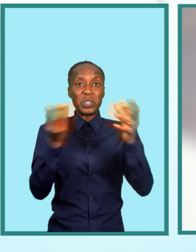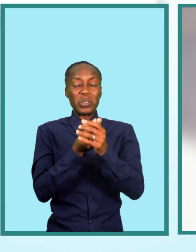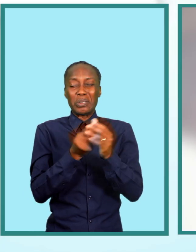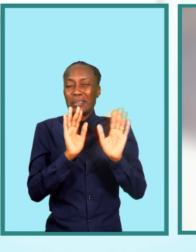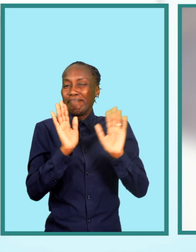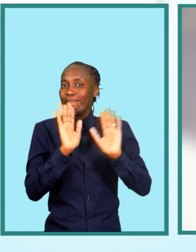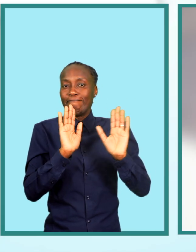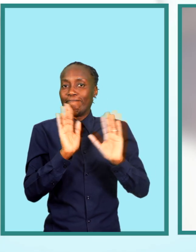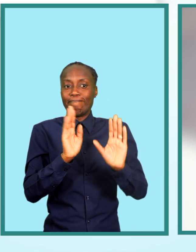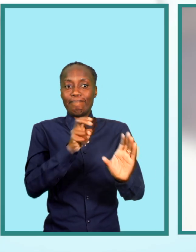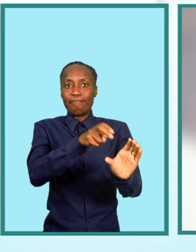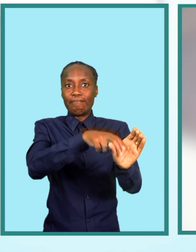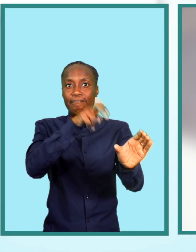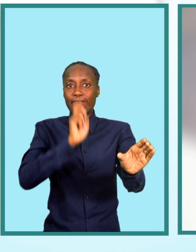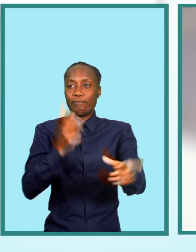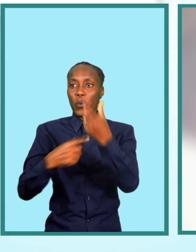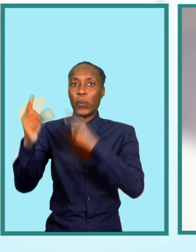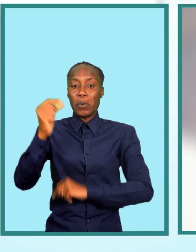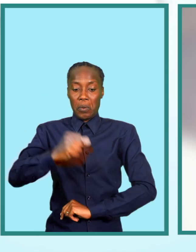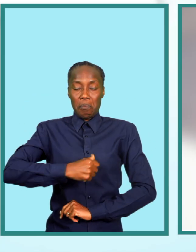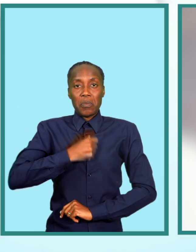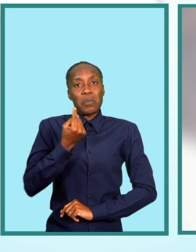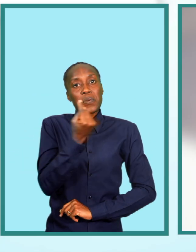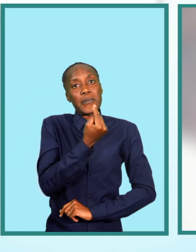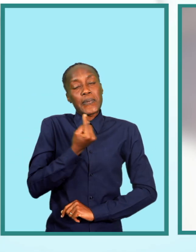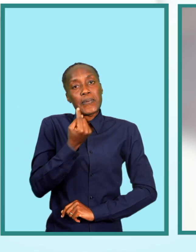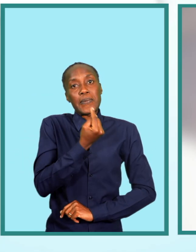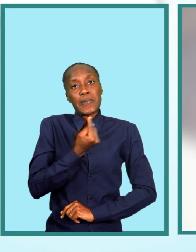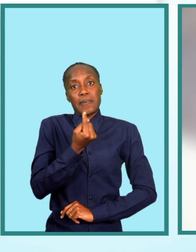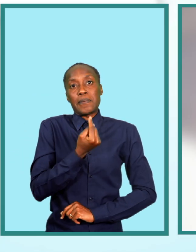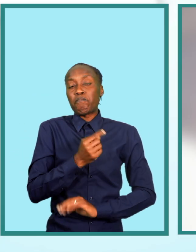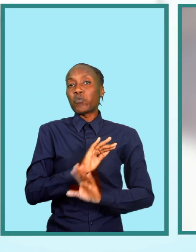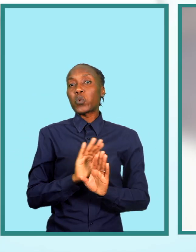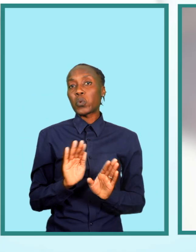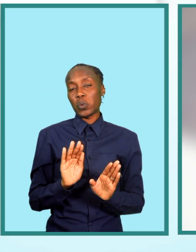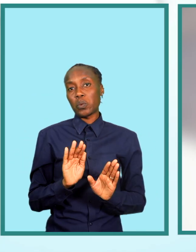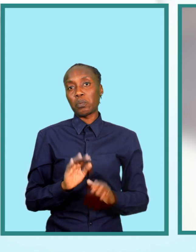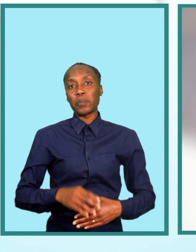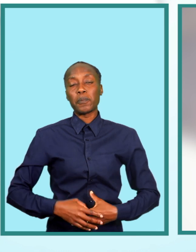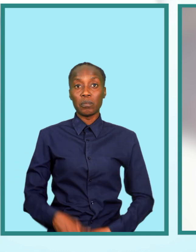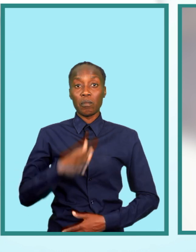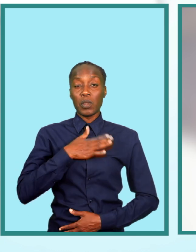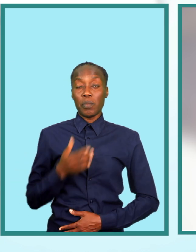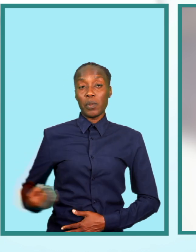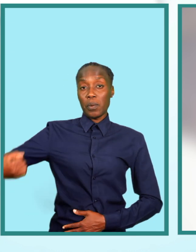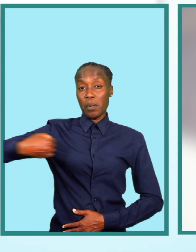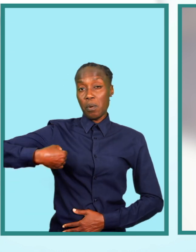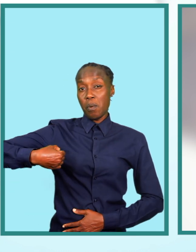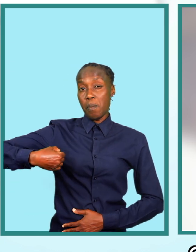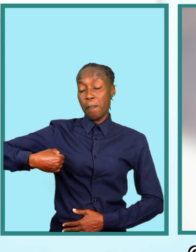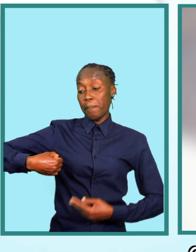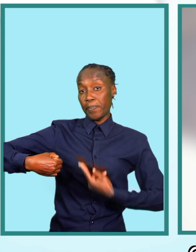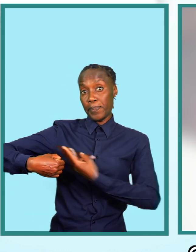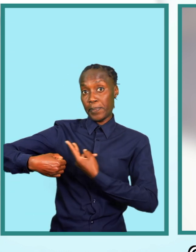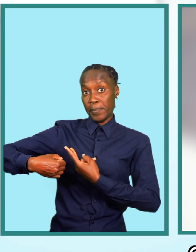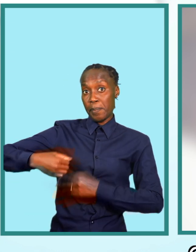causava muito mau cheiro. E as pessoas já não ficavam comigo. E